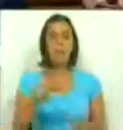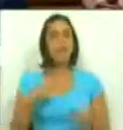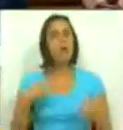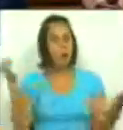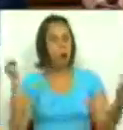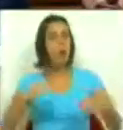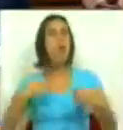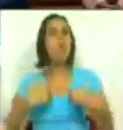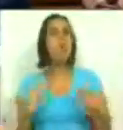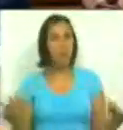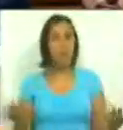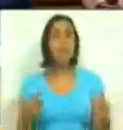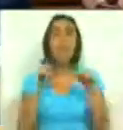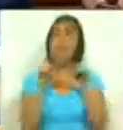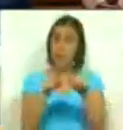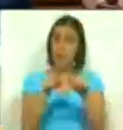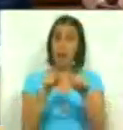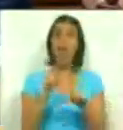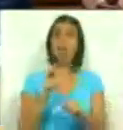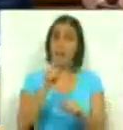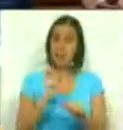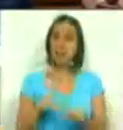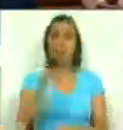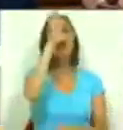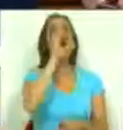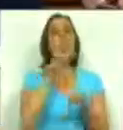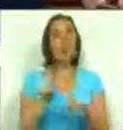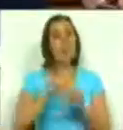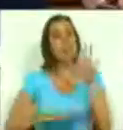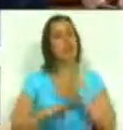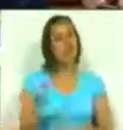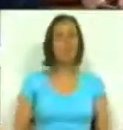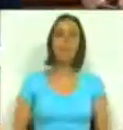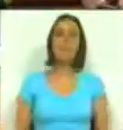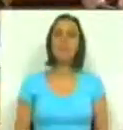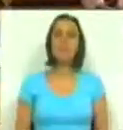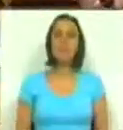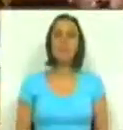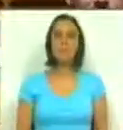nossa concordância. E é exatamente isso que este Governo está a fazer.